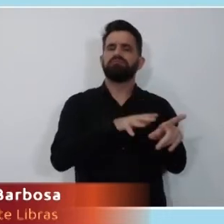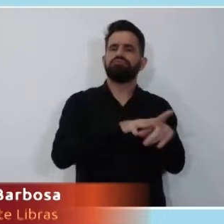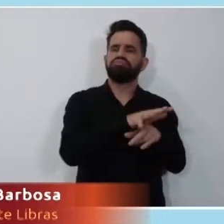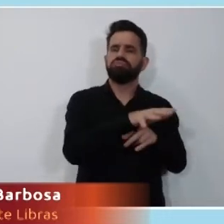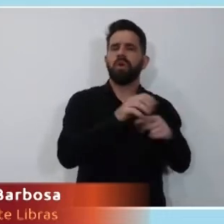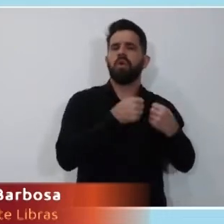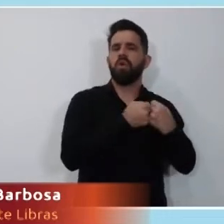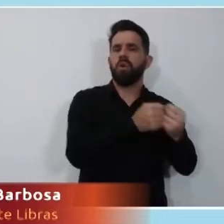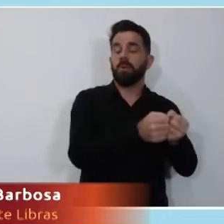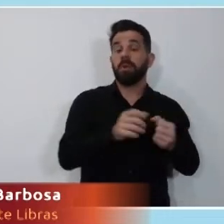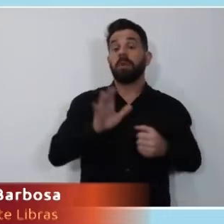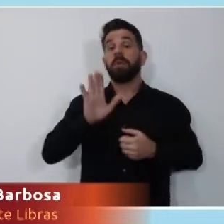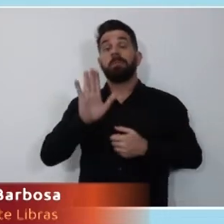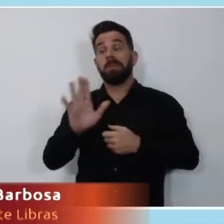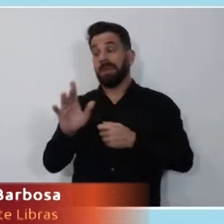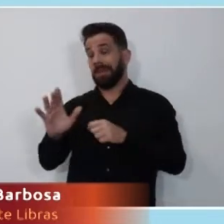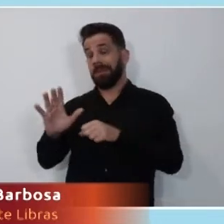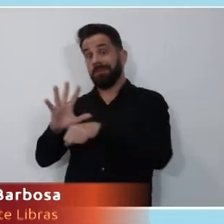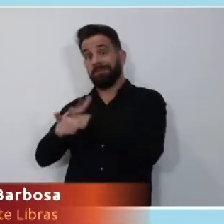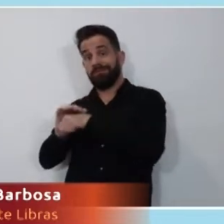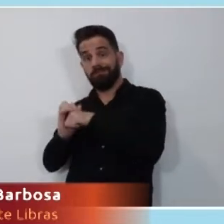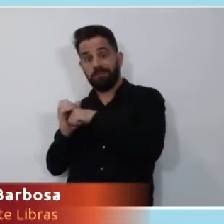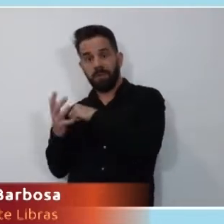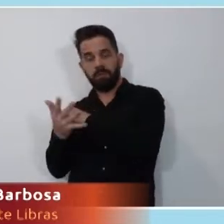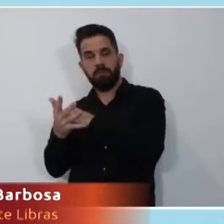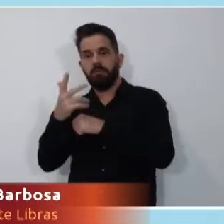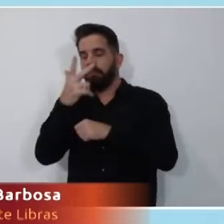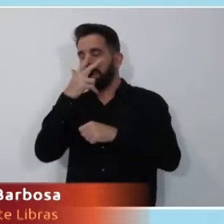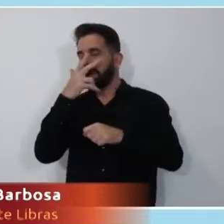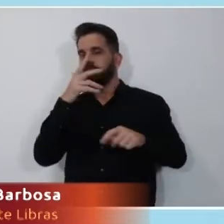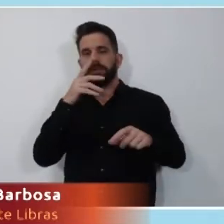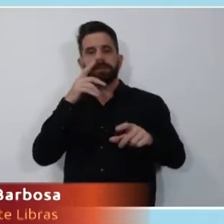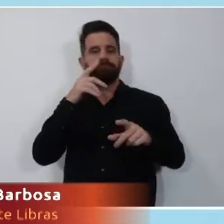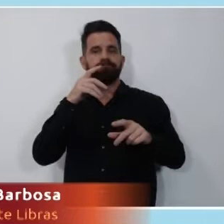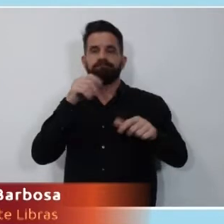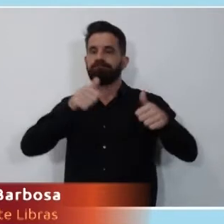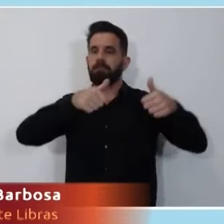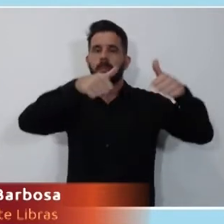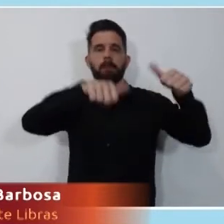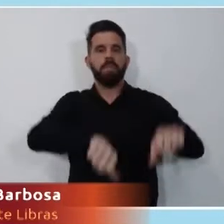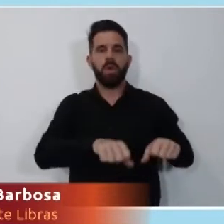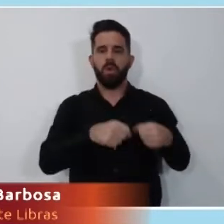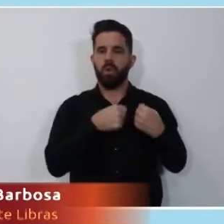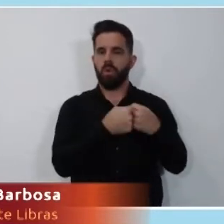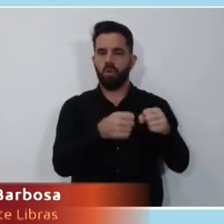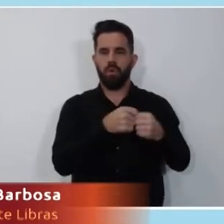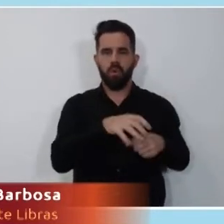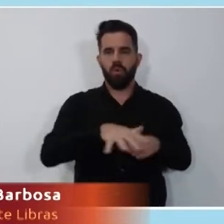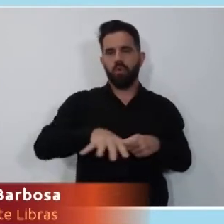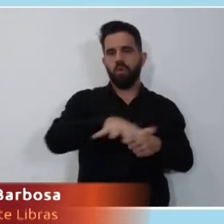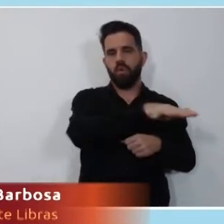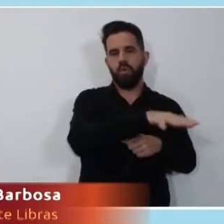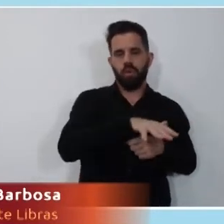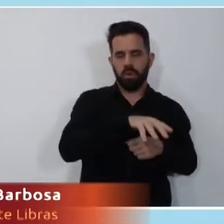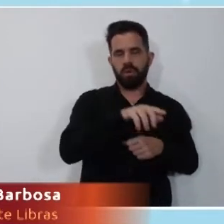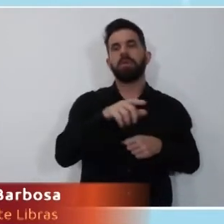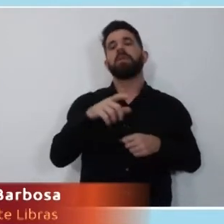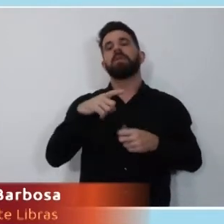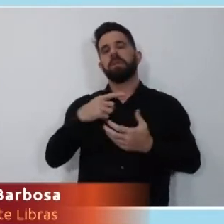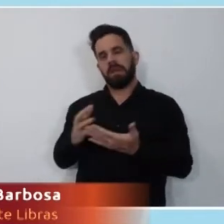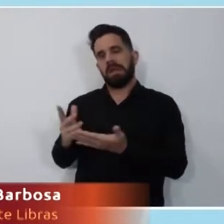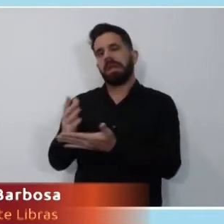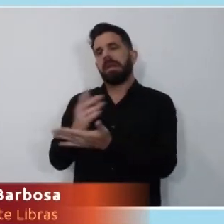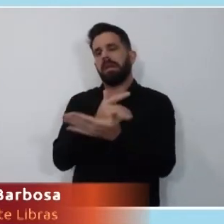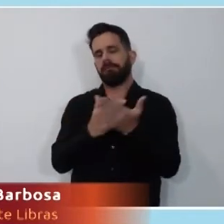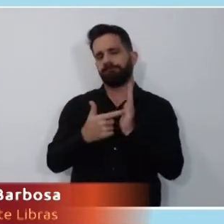ainda mais, né? Ela complicou o cenário do transporte coletivo e, como os dados que têm sido apresentados nestes últimos